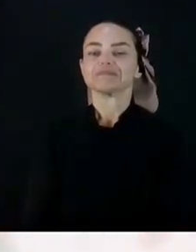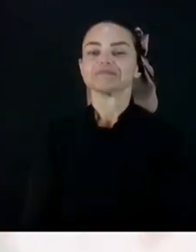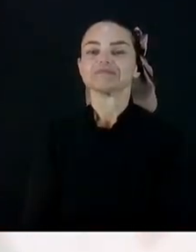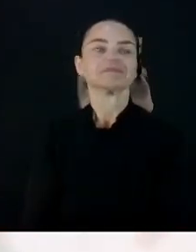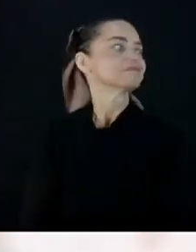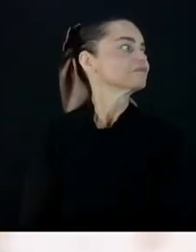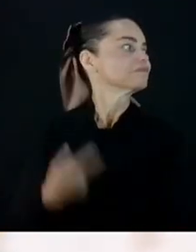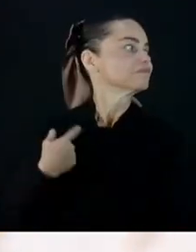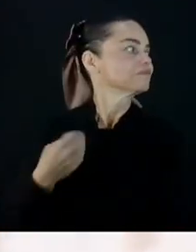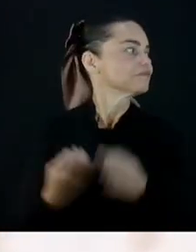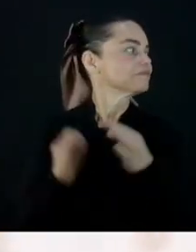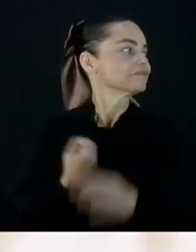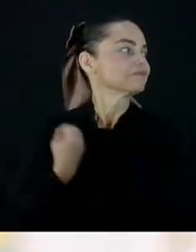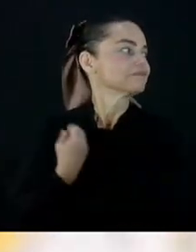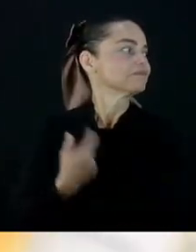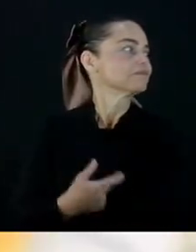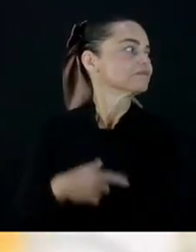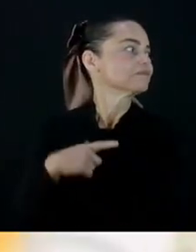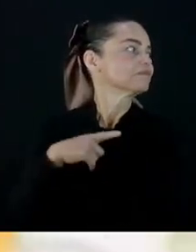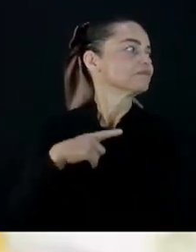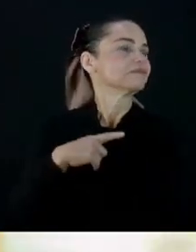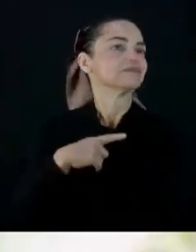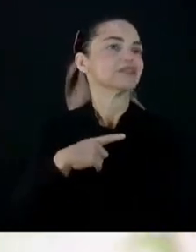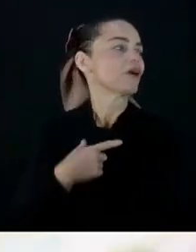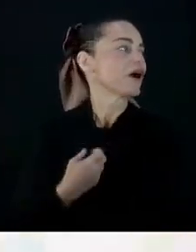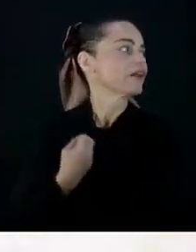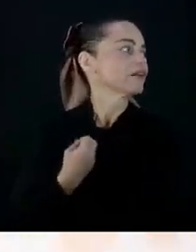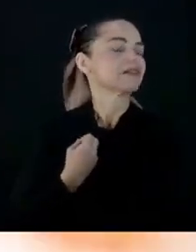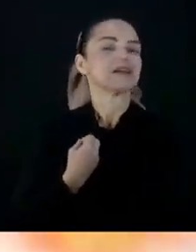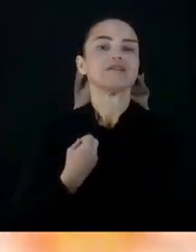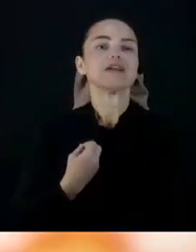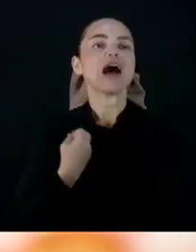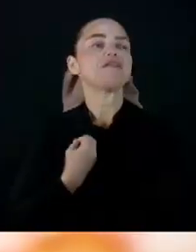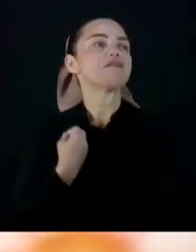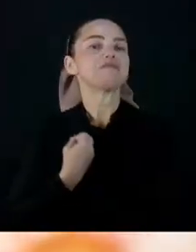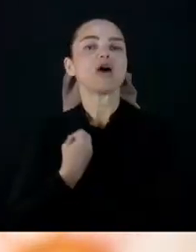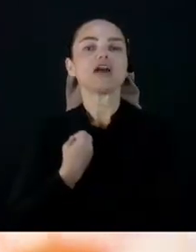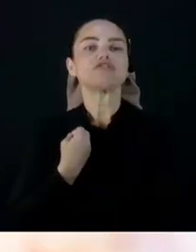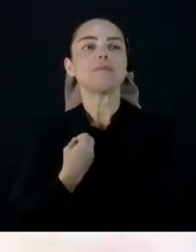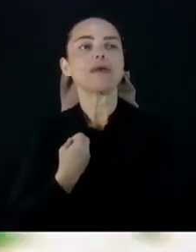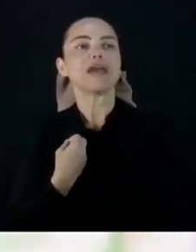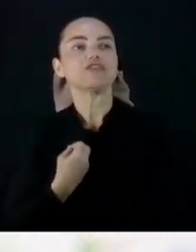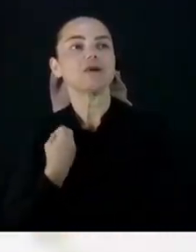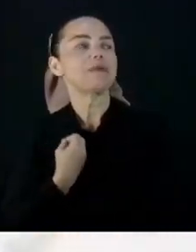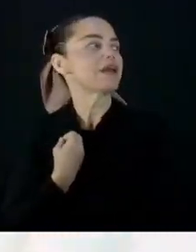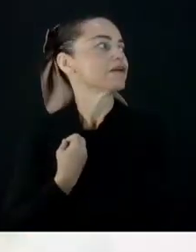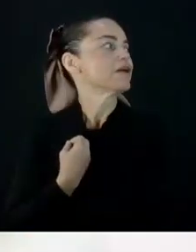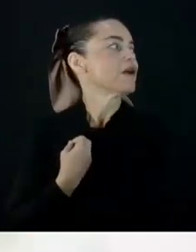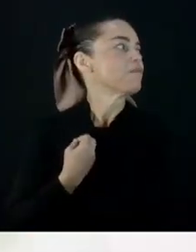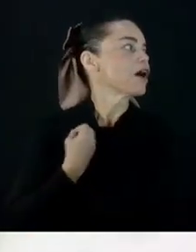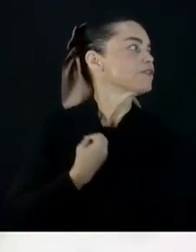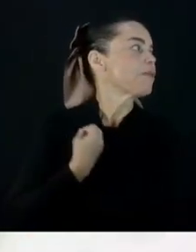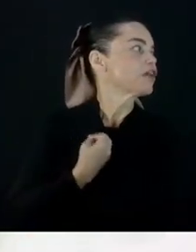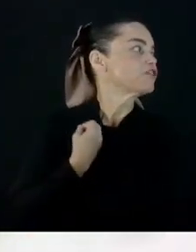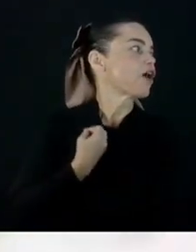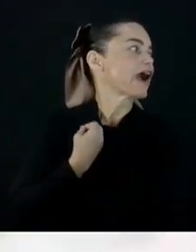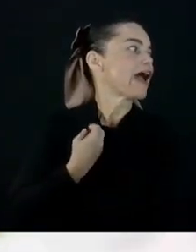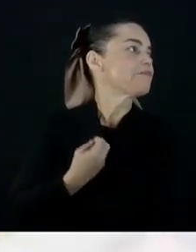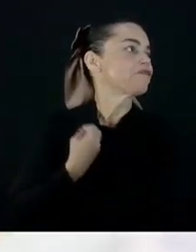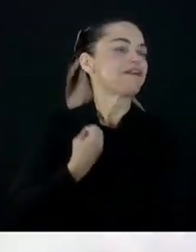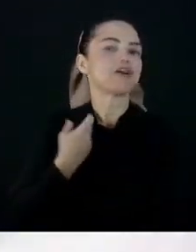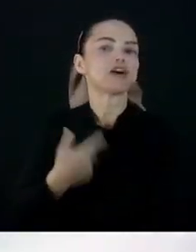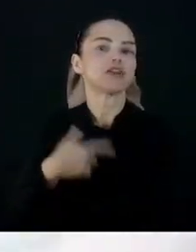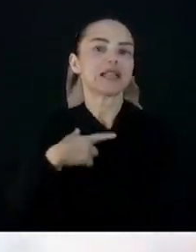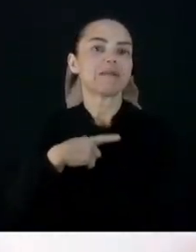todo. Se a sua máquina tem o braço que solta, você pode soltar essa parte